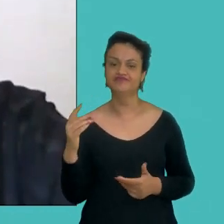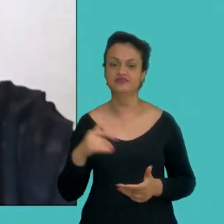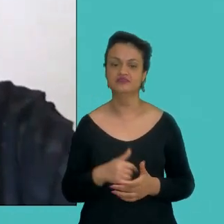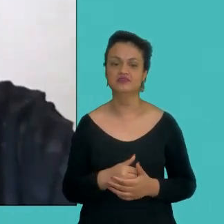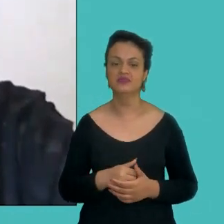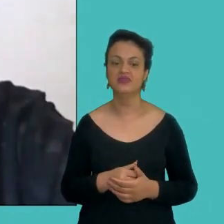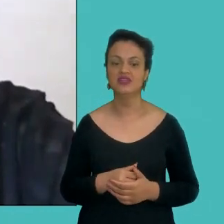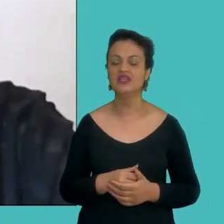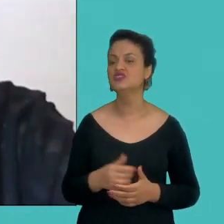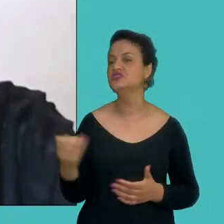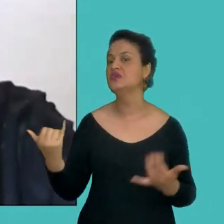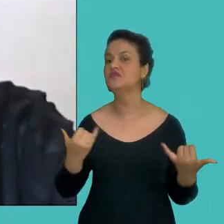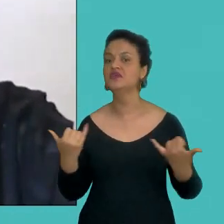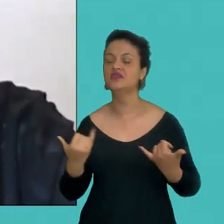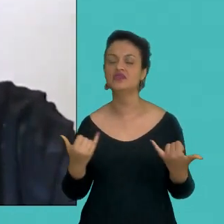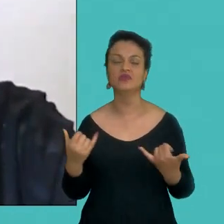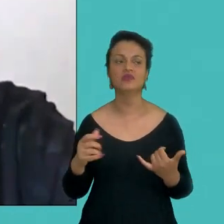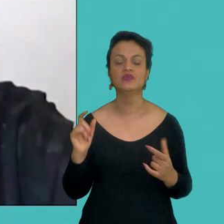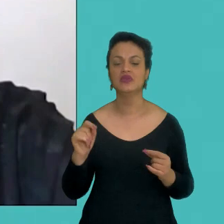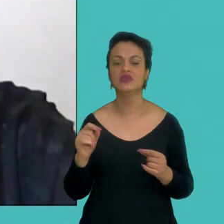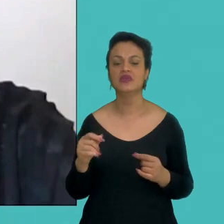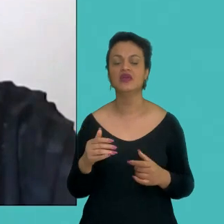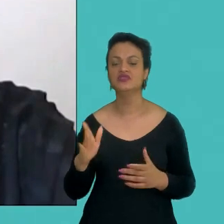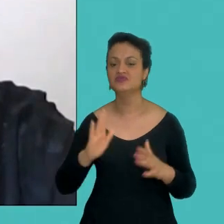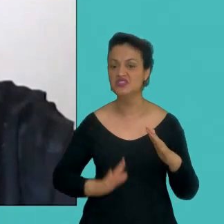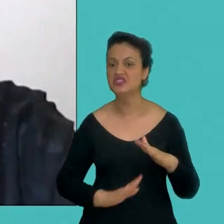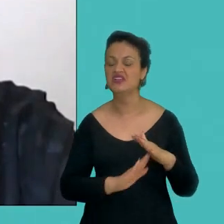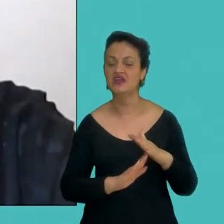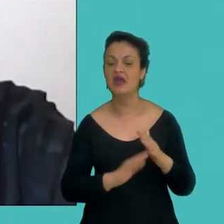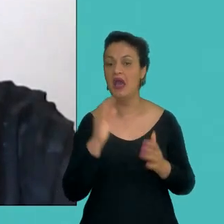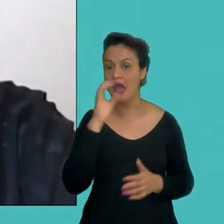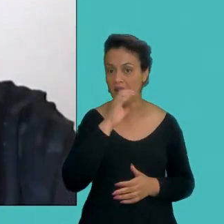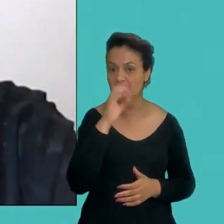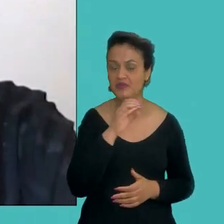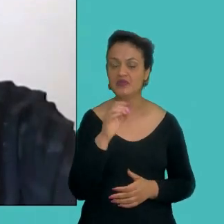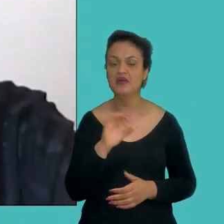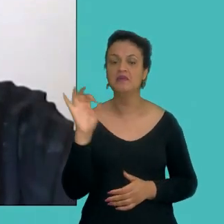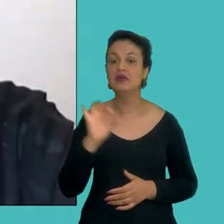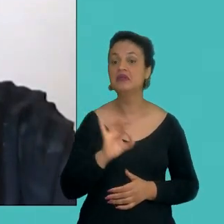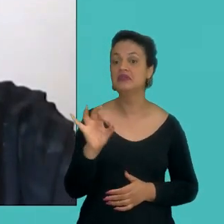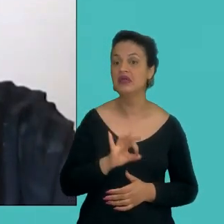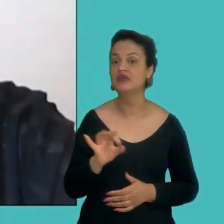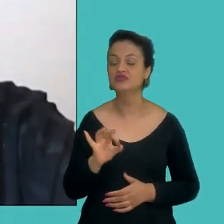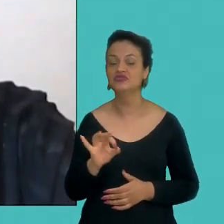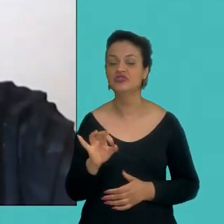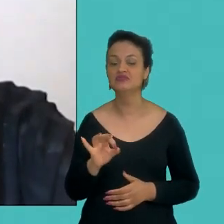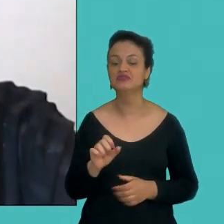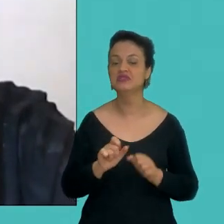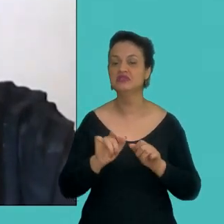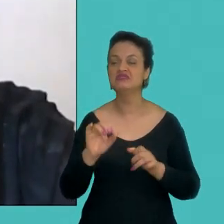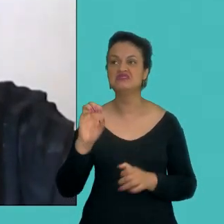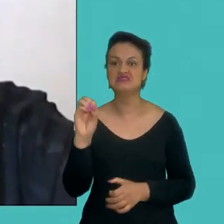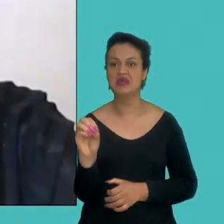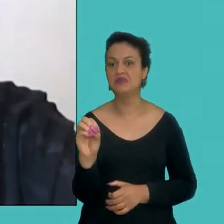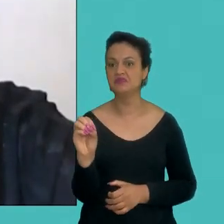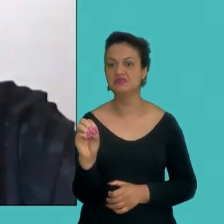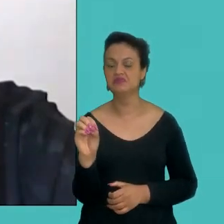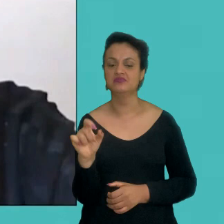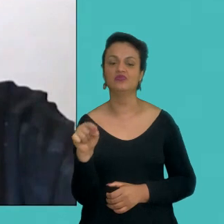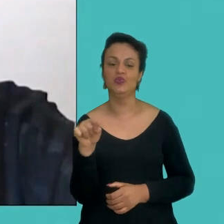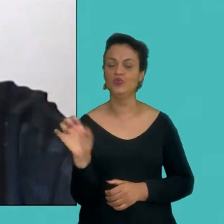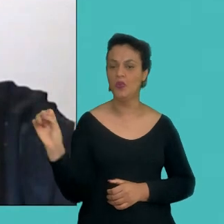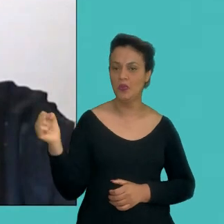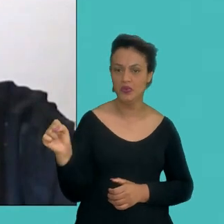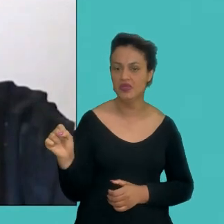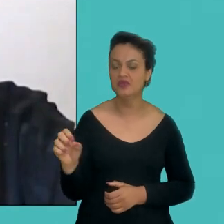1. Quem a gente está ouvindo aí para o nosso noticiário diz que nós vamos chegar com certa rapidez a uma taxa de transmissão abaixo